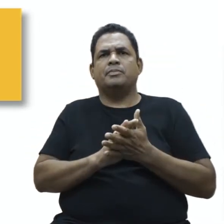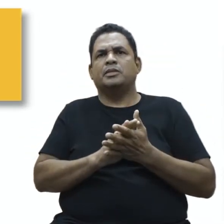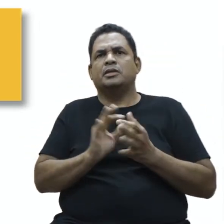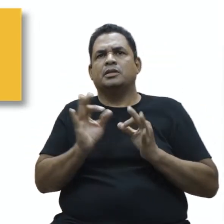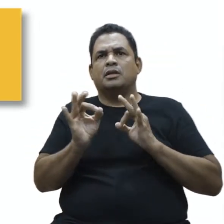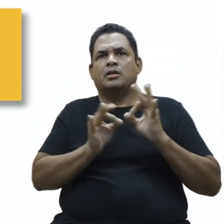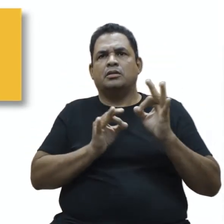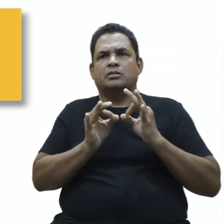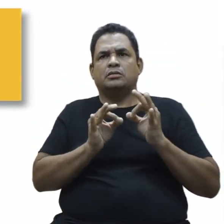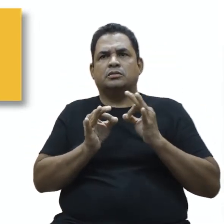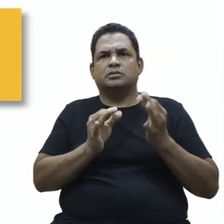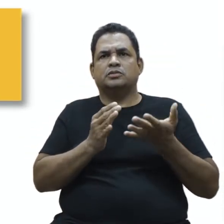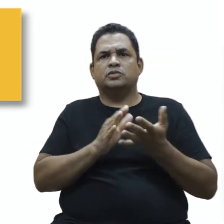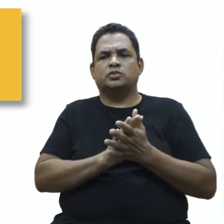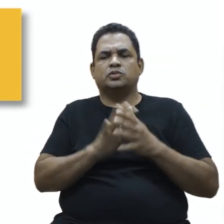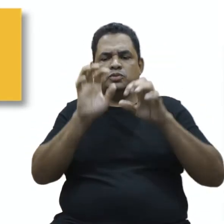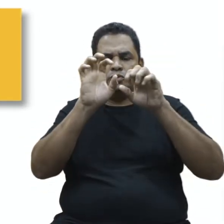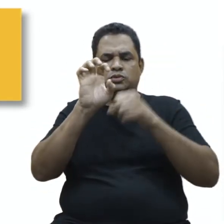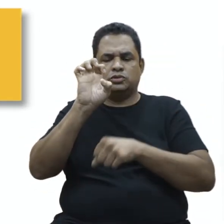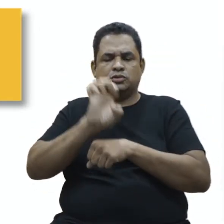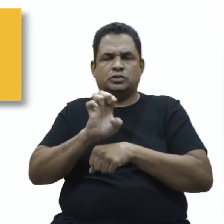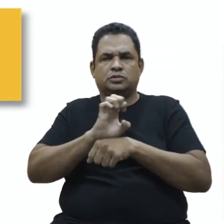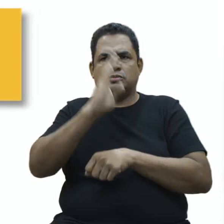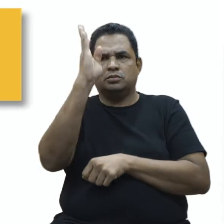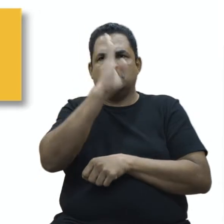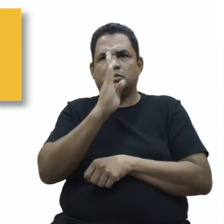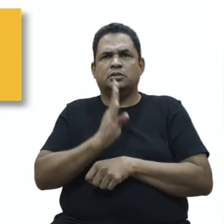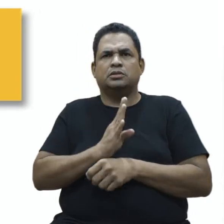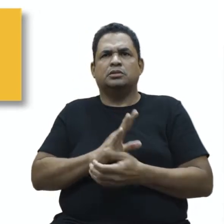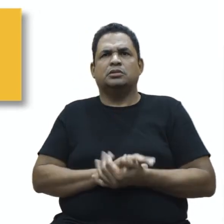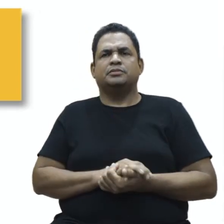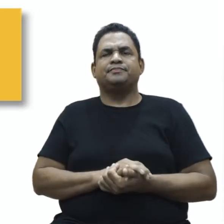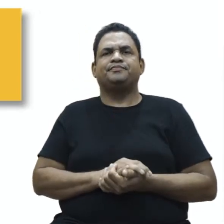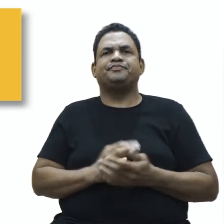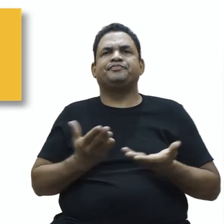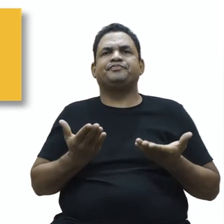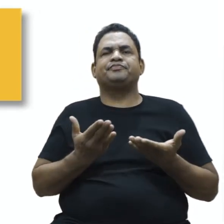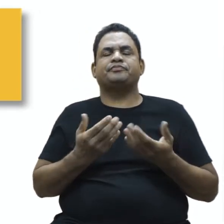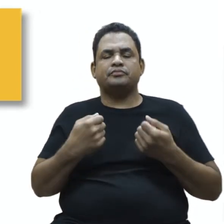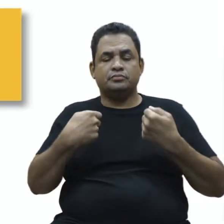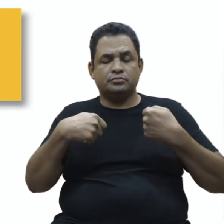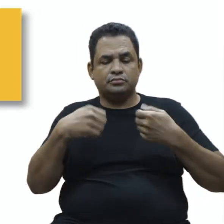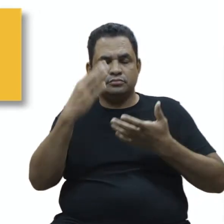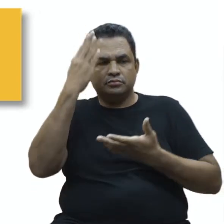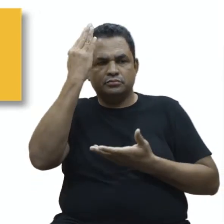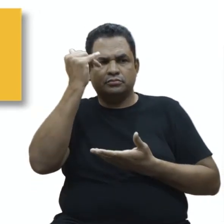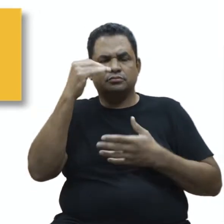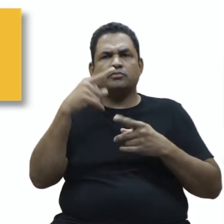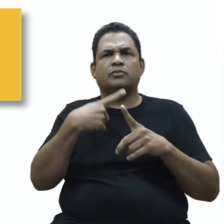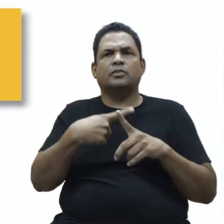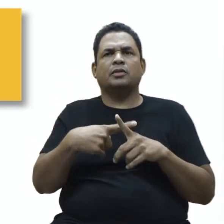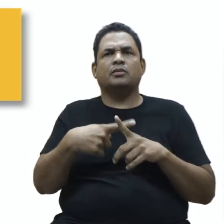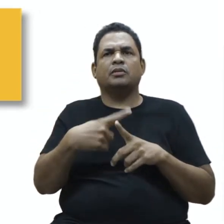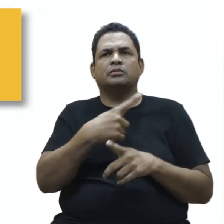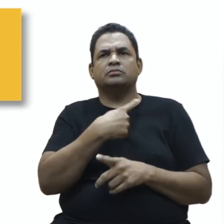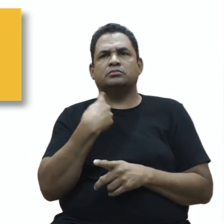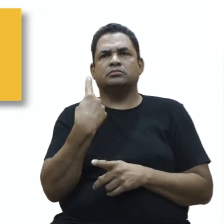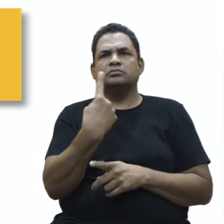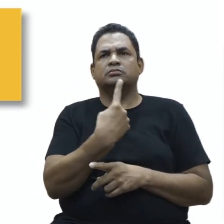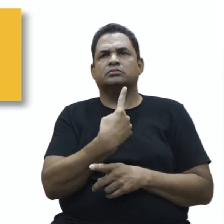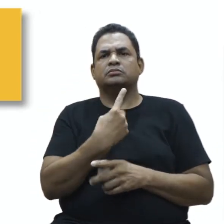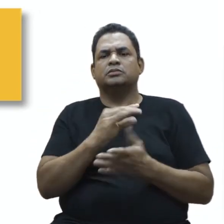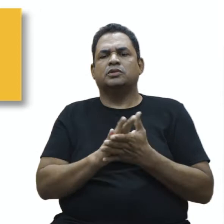Estado brasileiro. É muita coisa, né? Porém, a gente precisa saber por que nós temos que